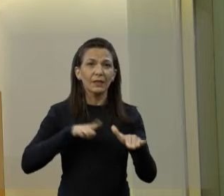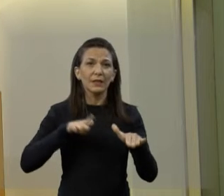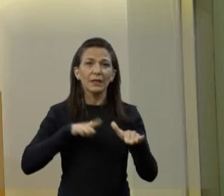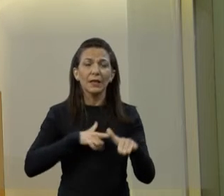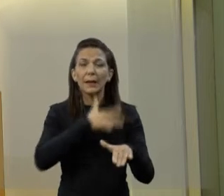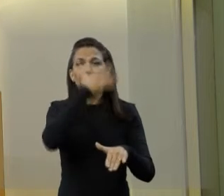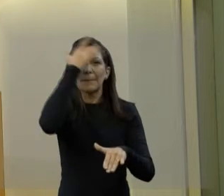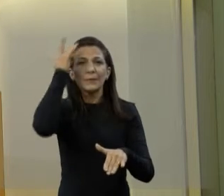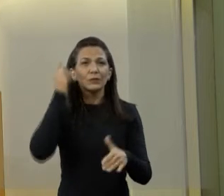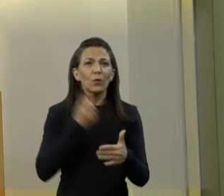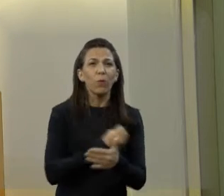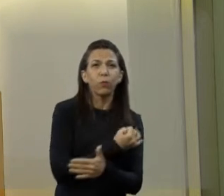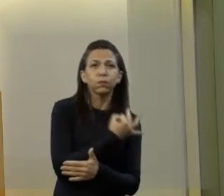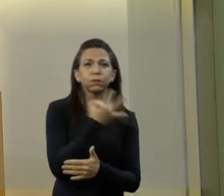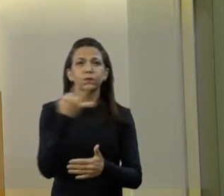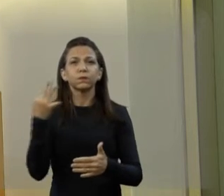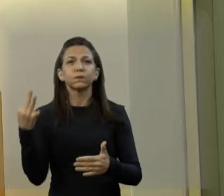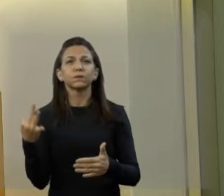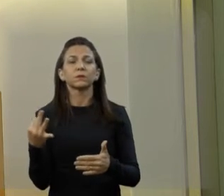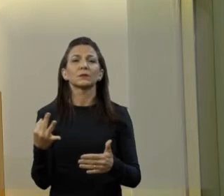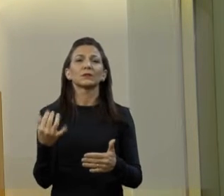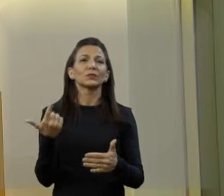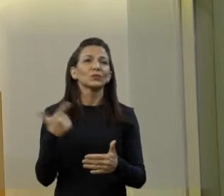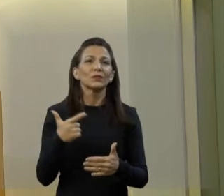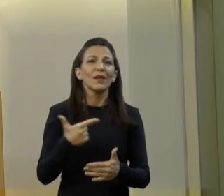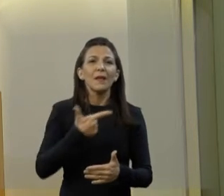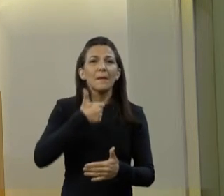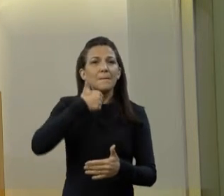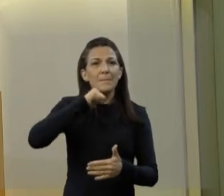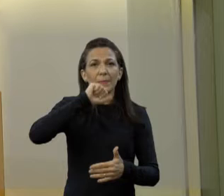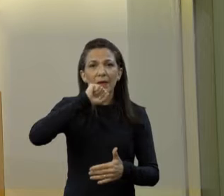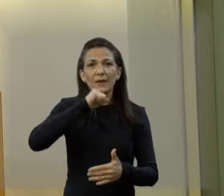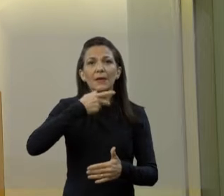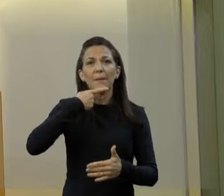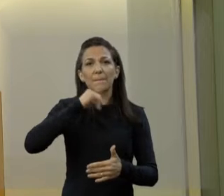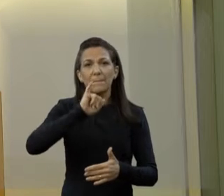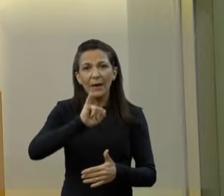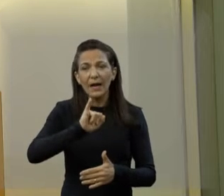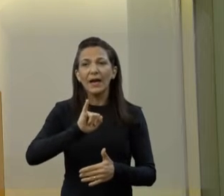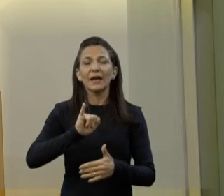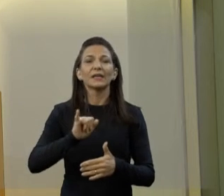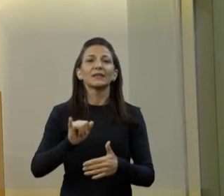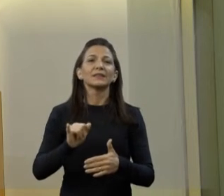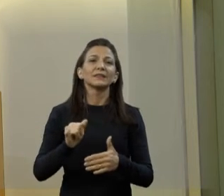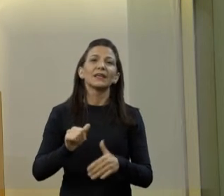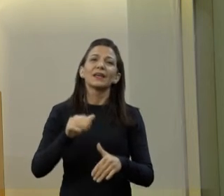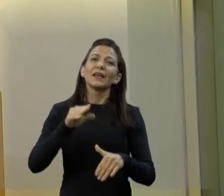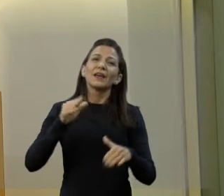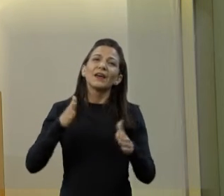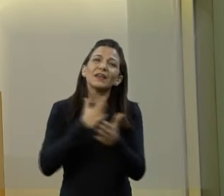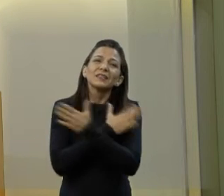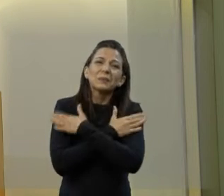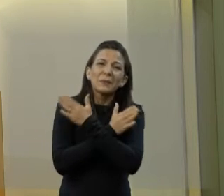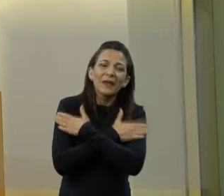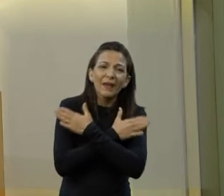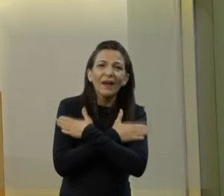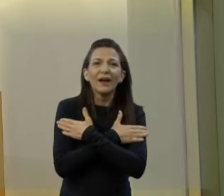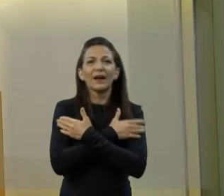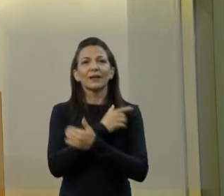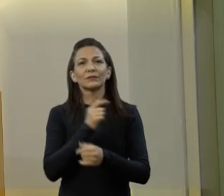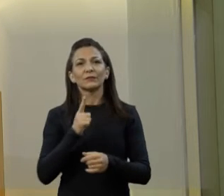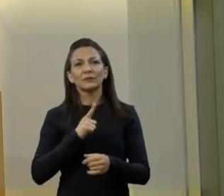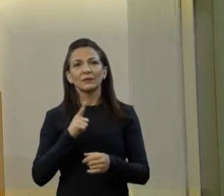de milhares de pessoas órfãos viúvas os lares foram desse estruturadas as pessoas estão desempregadas quem não está